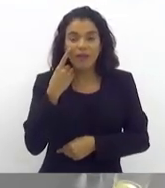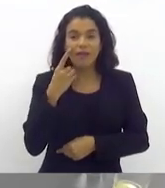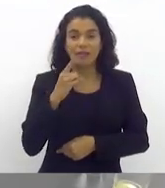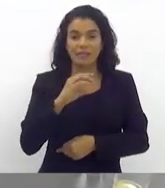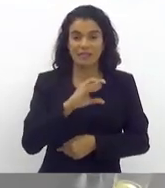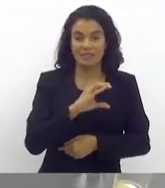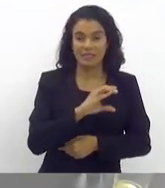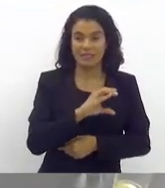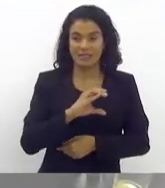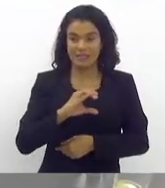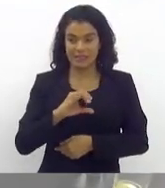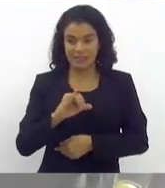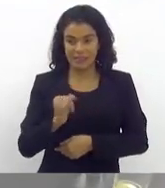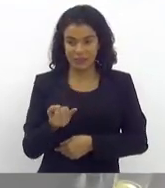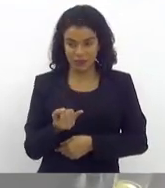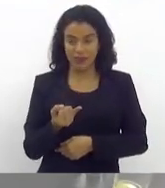CCJ,